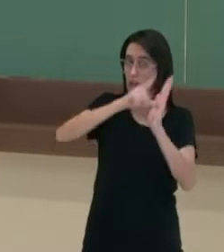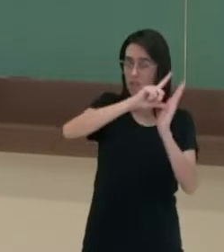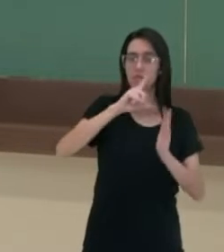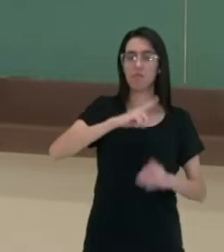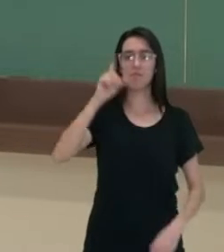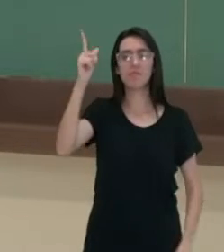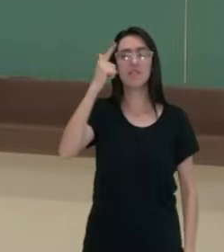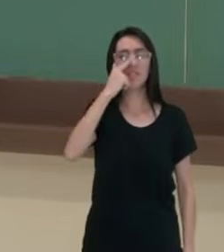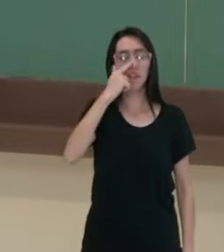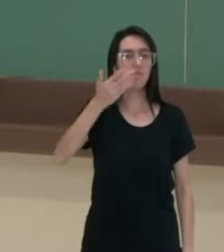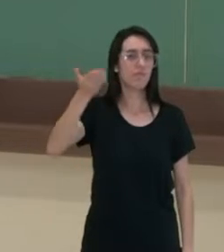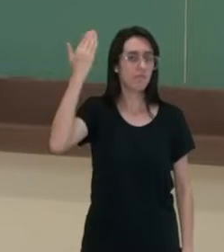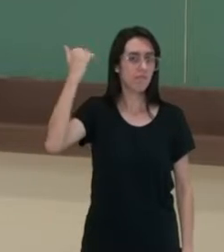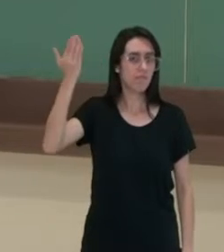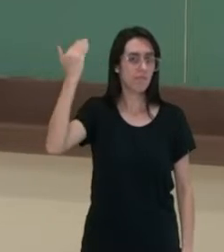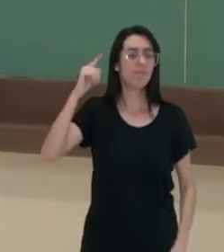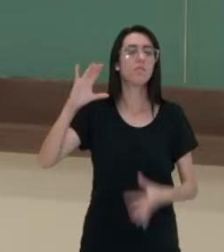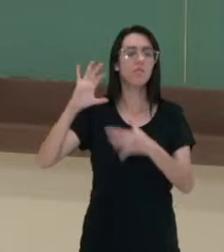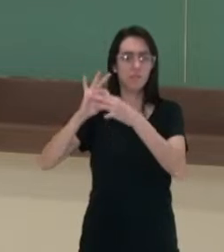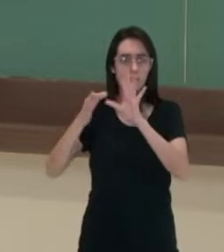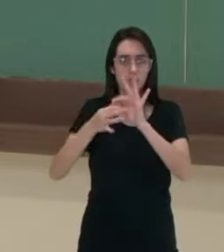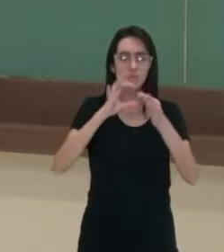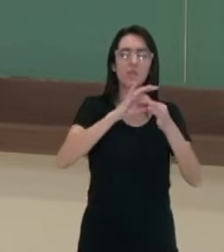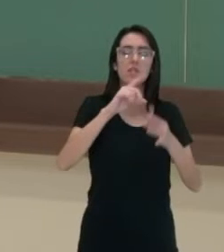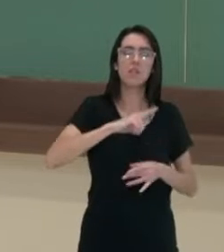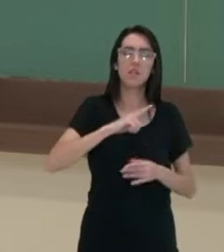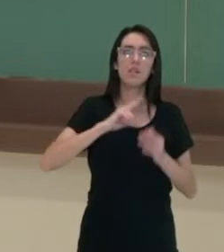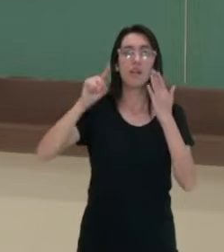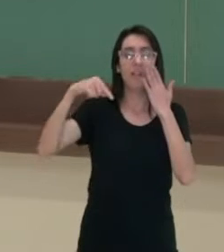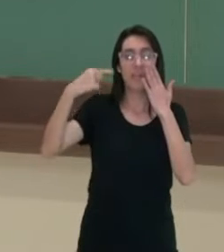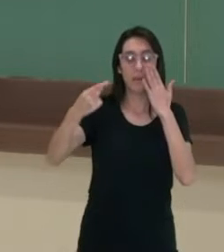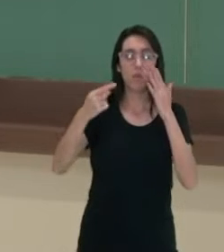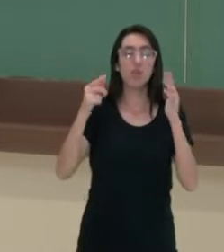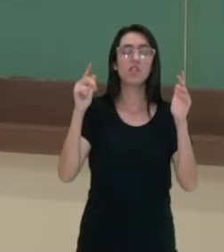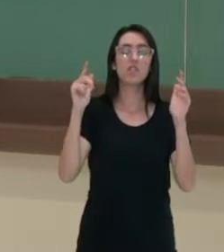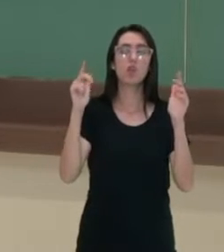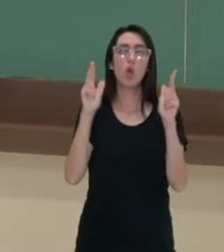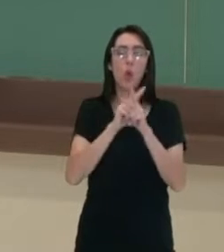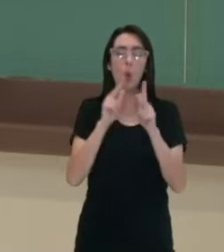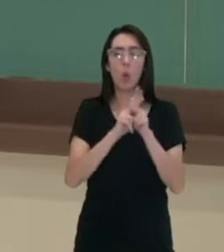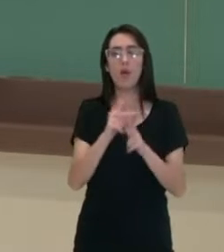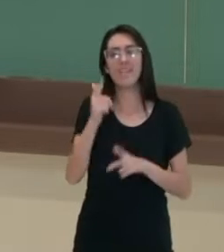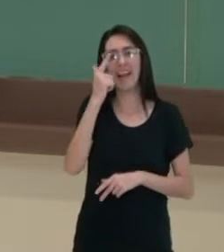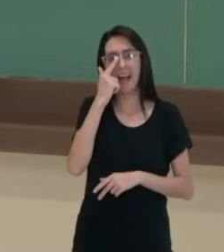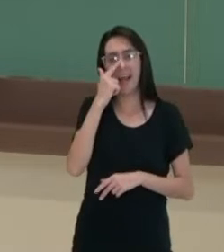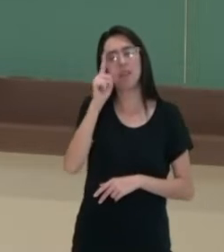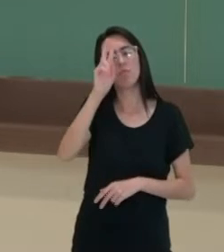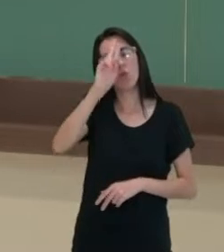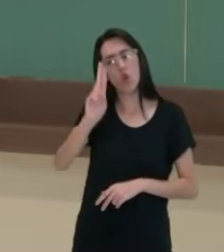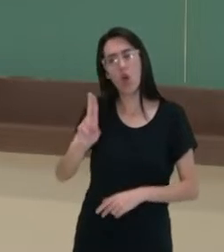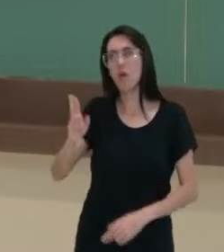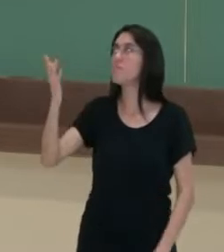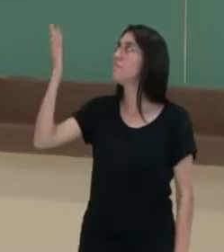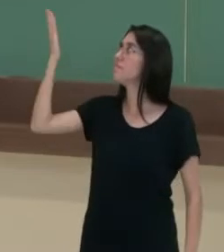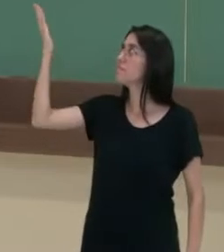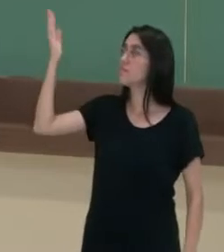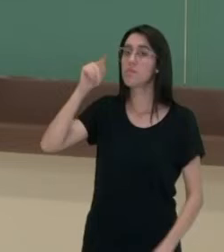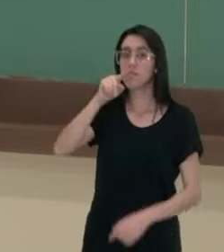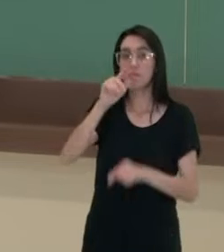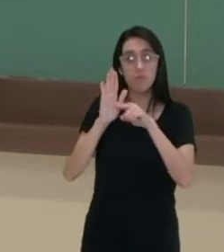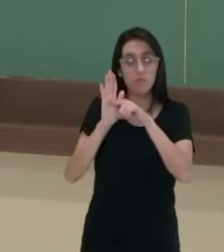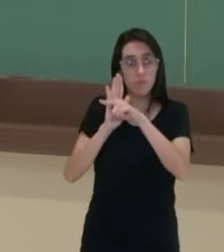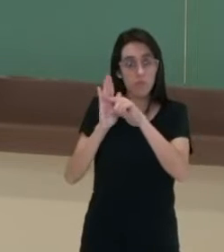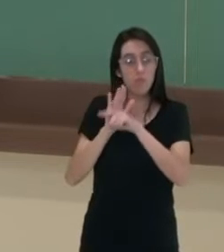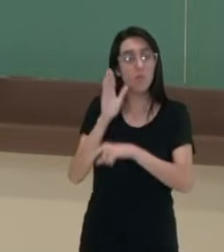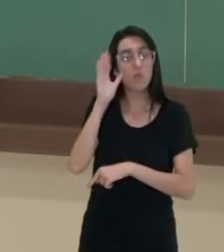os Jogos Olímpicos da Antiguidade. Daí nós tivemos a luta grega, o pugilato e o pancrário. Então, se vocês pesquisarem sobre essas